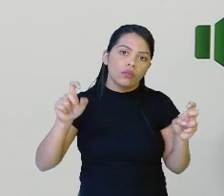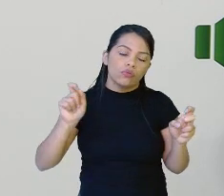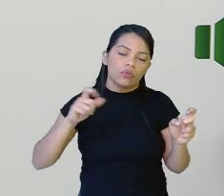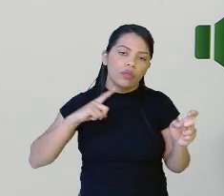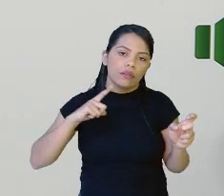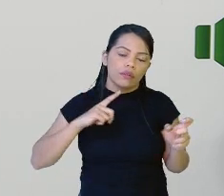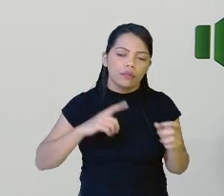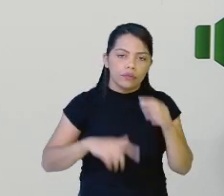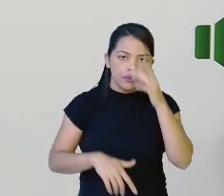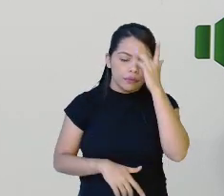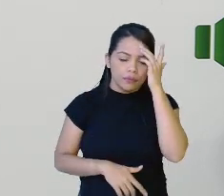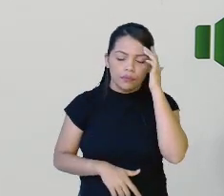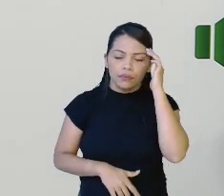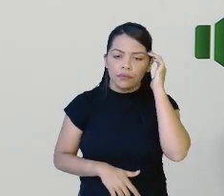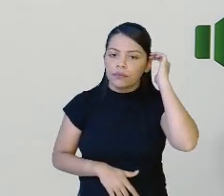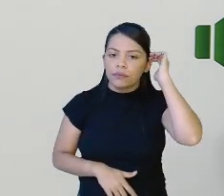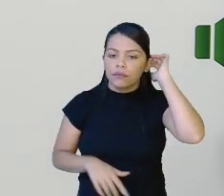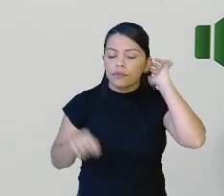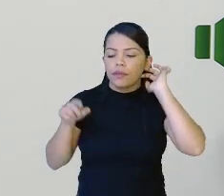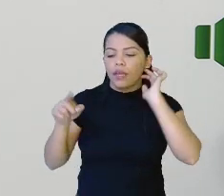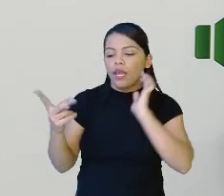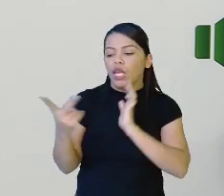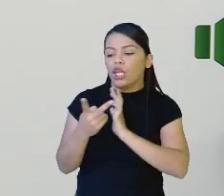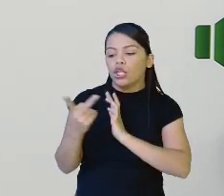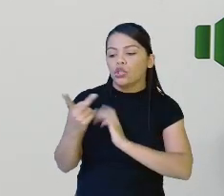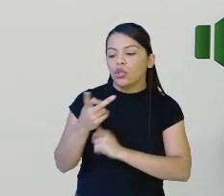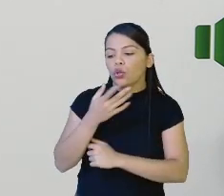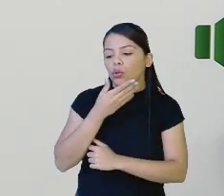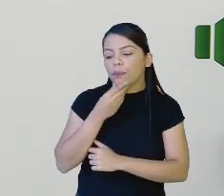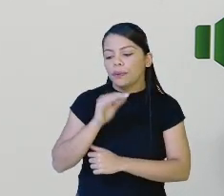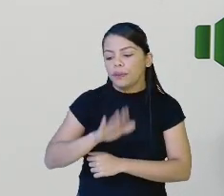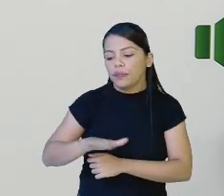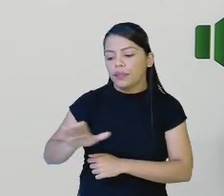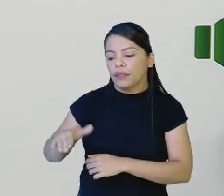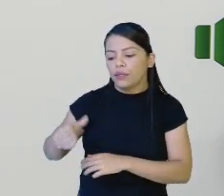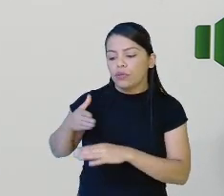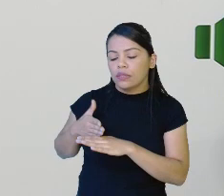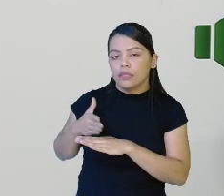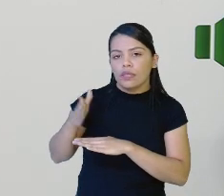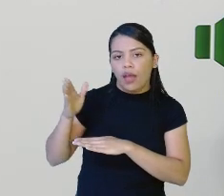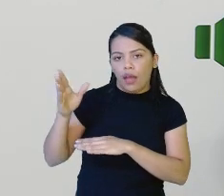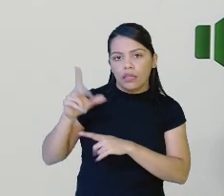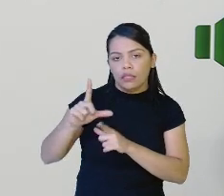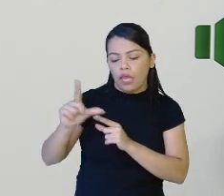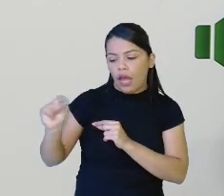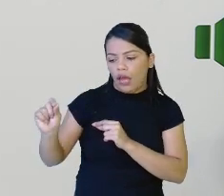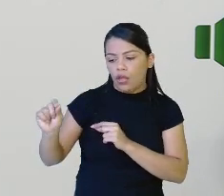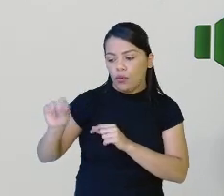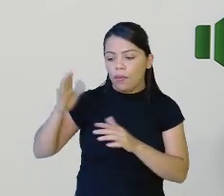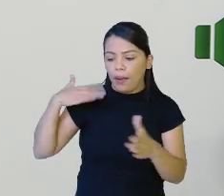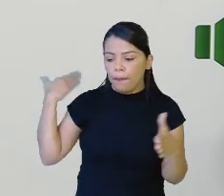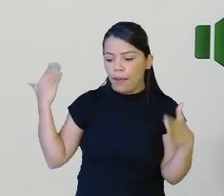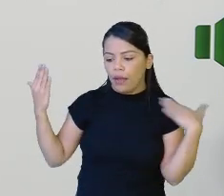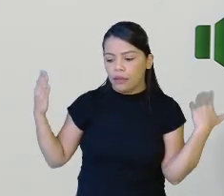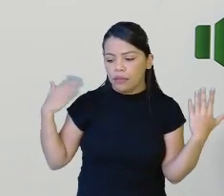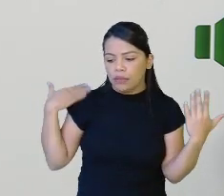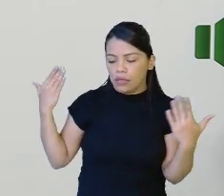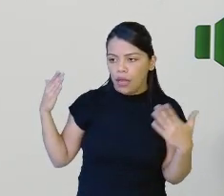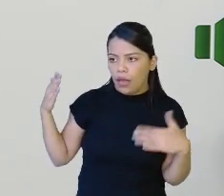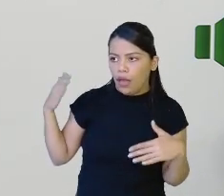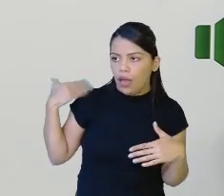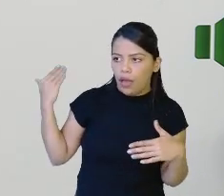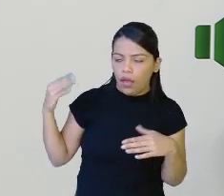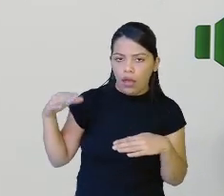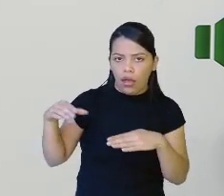ali? Aqueles dois meninos tinham saído para passear, foram passear de patins, que já é aqui